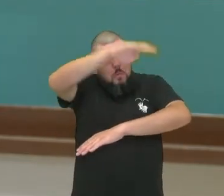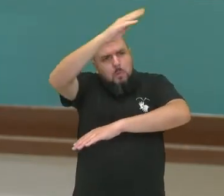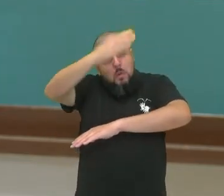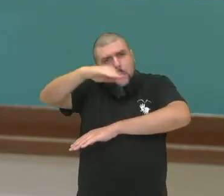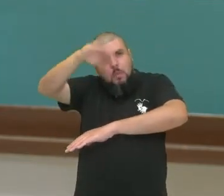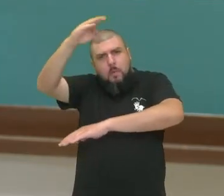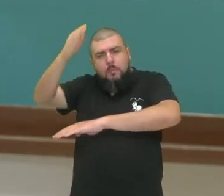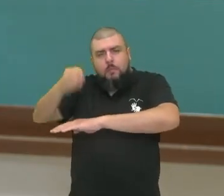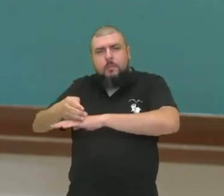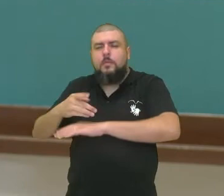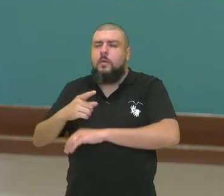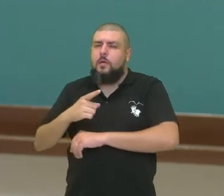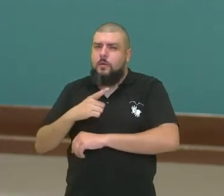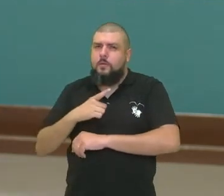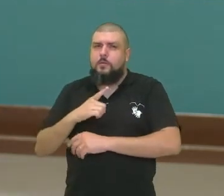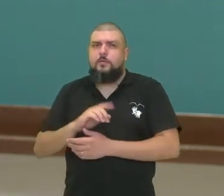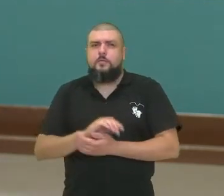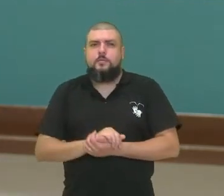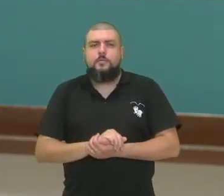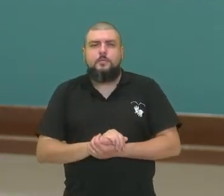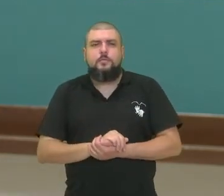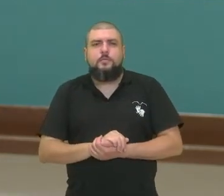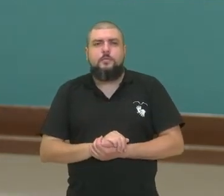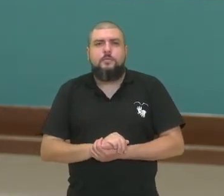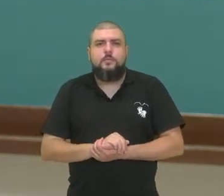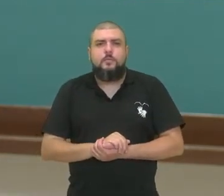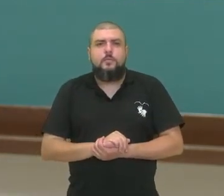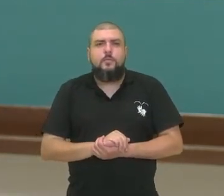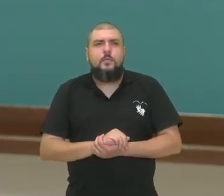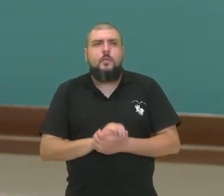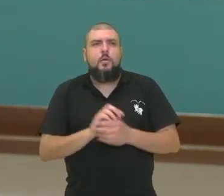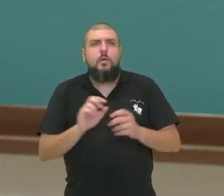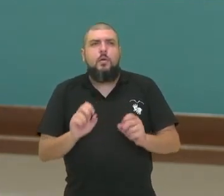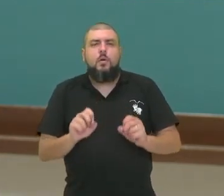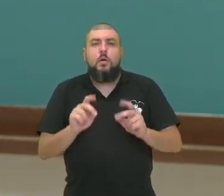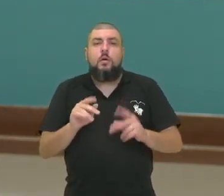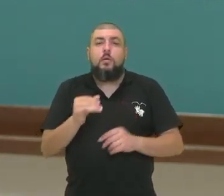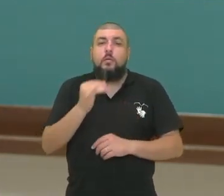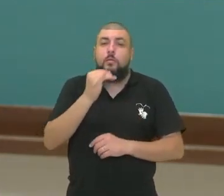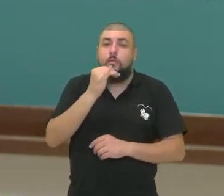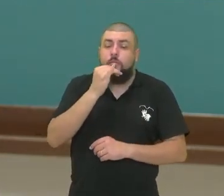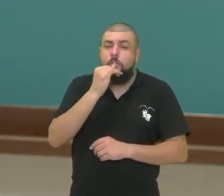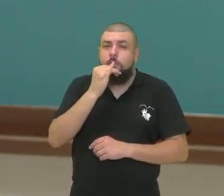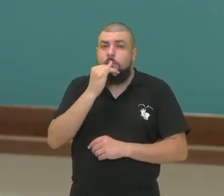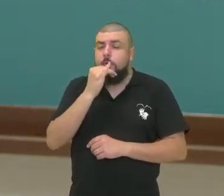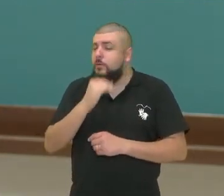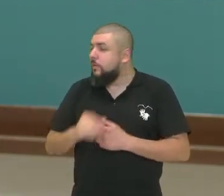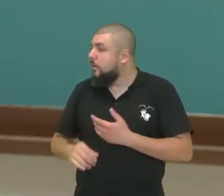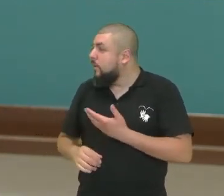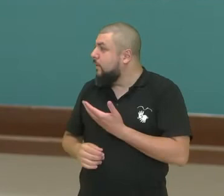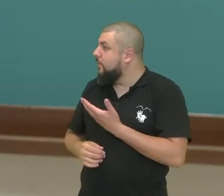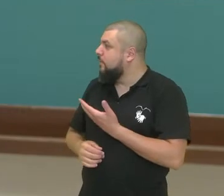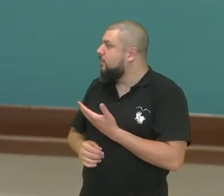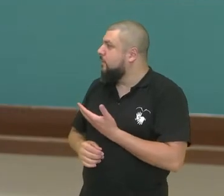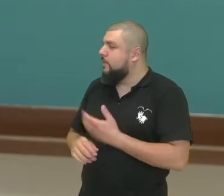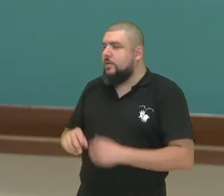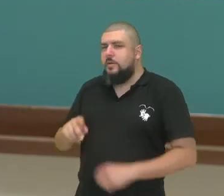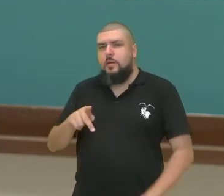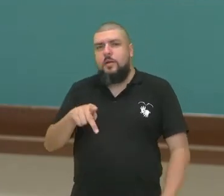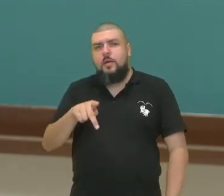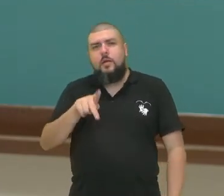bem. Então, vamos ver aqui então quanto ao relevo da África, né? Que tem, por exemplo, o Monte Kilimanjaro, que é a parte mais alta da África,